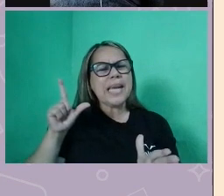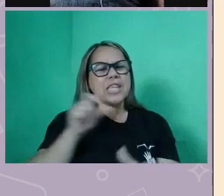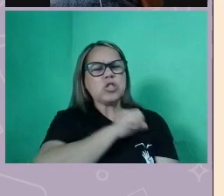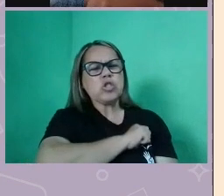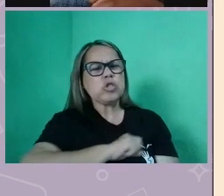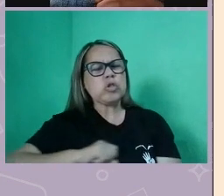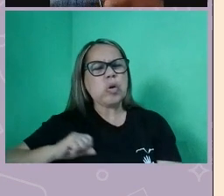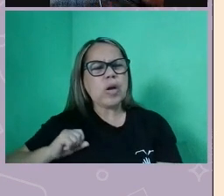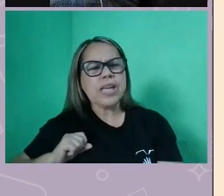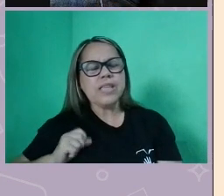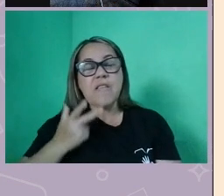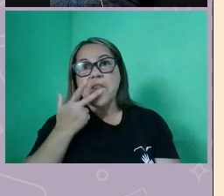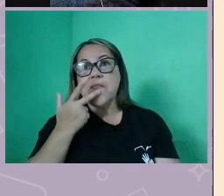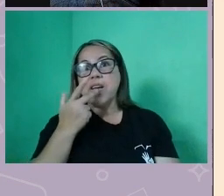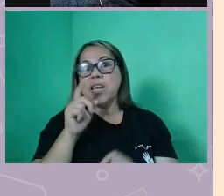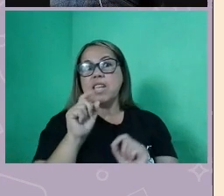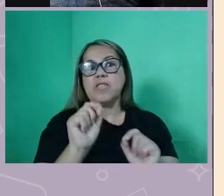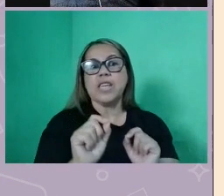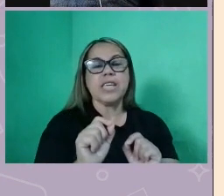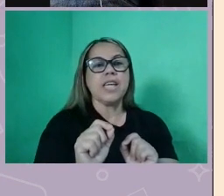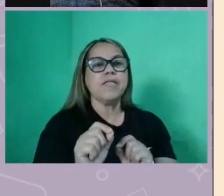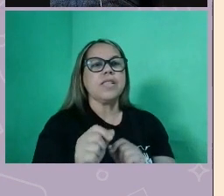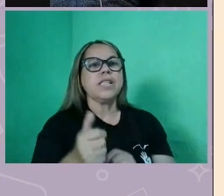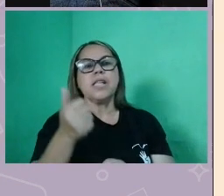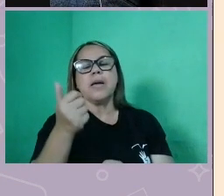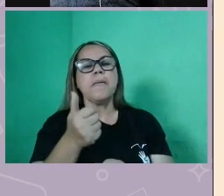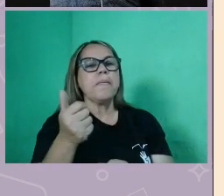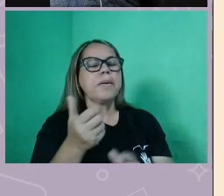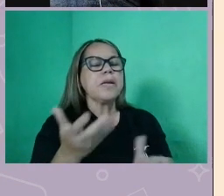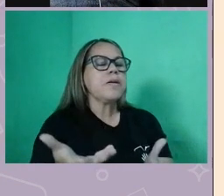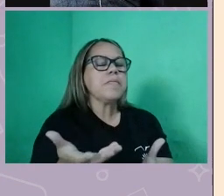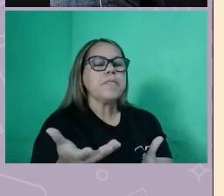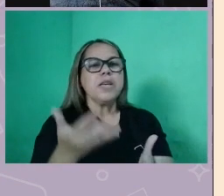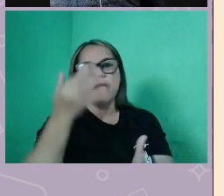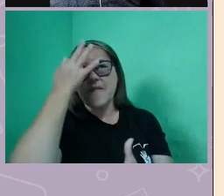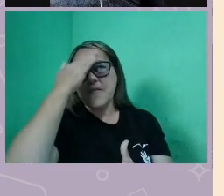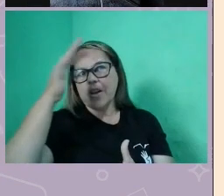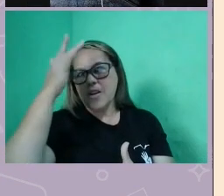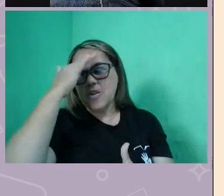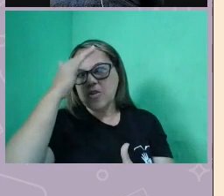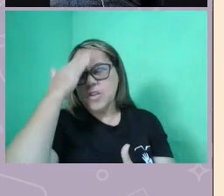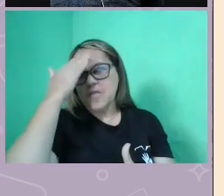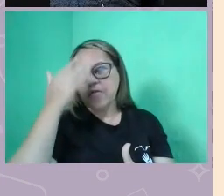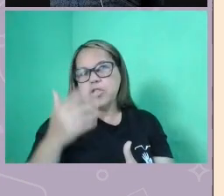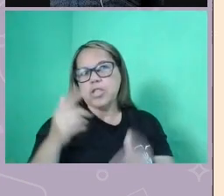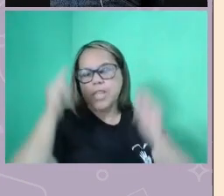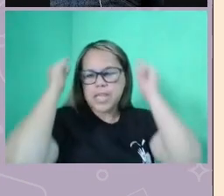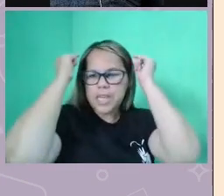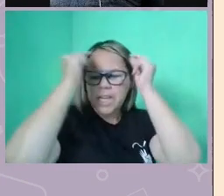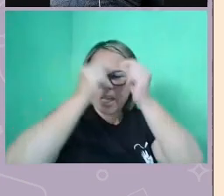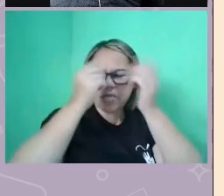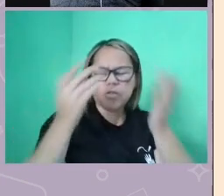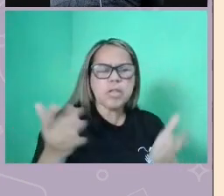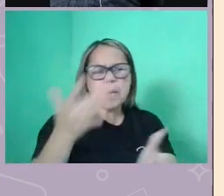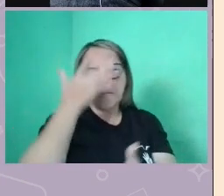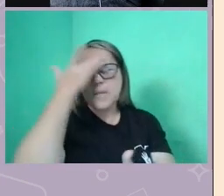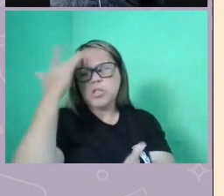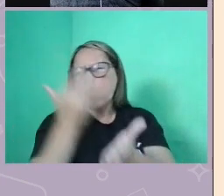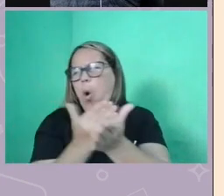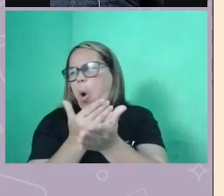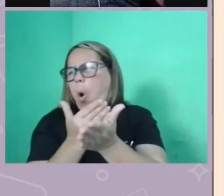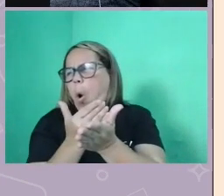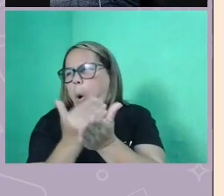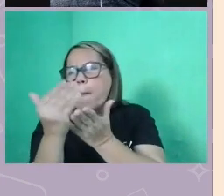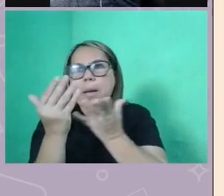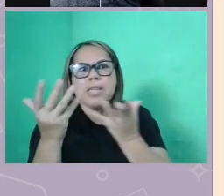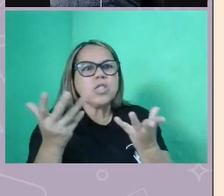você está falando da primeira leva de filósofos gregos são os caras que começam tudo que dão o